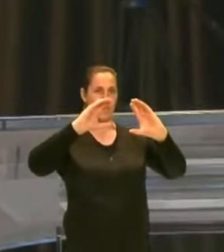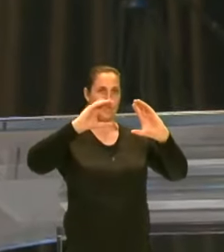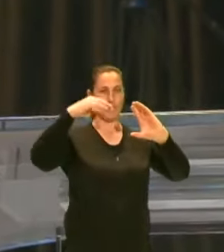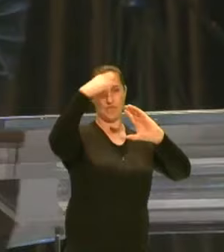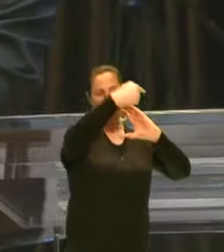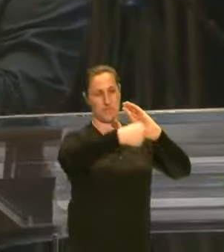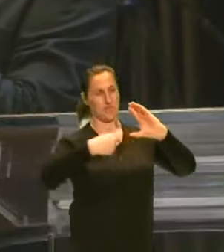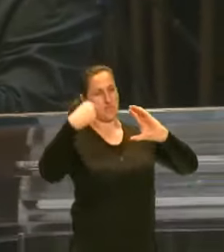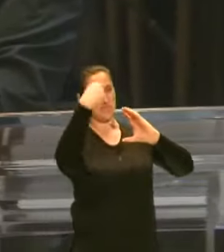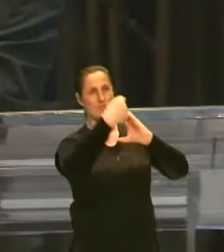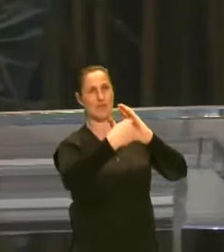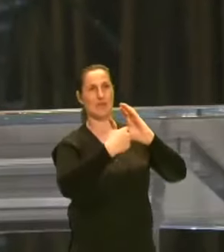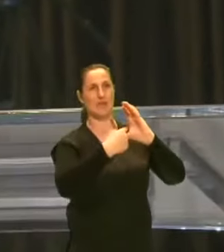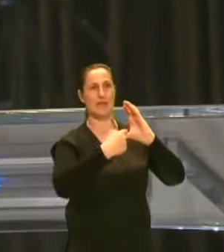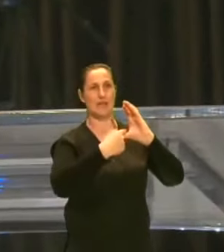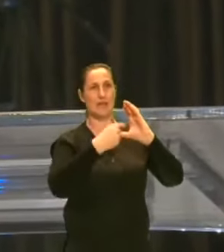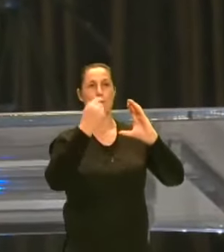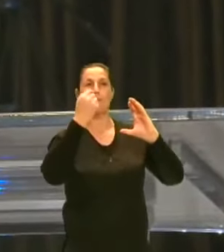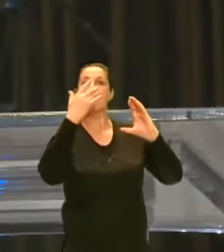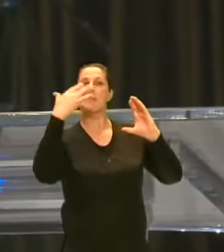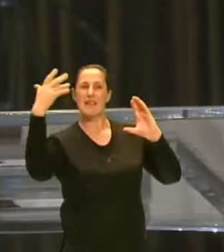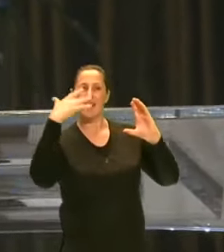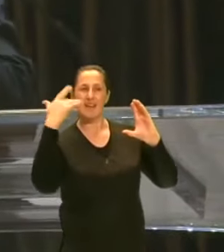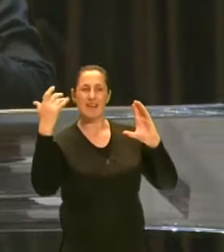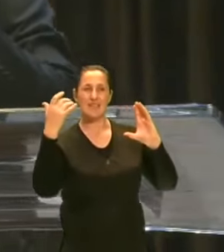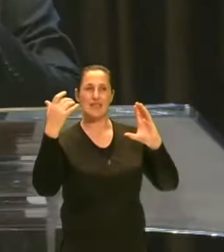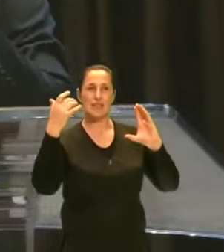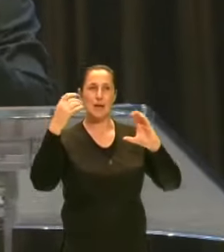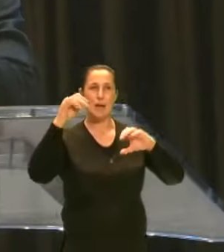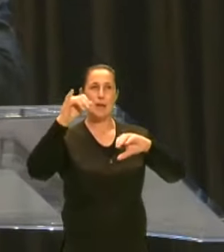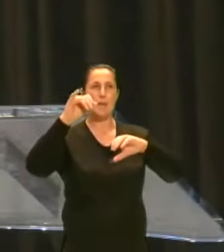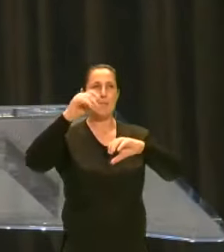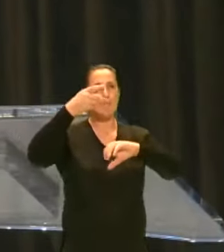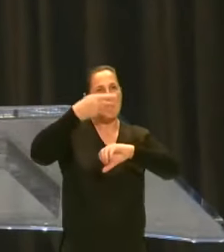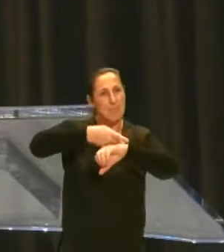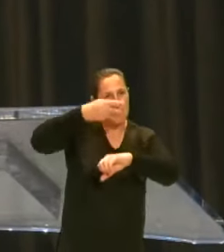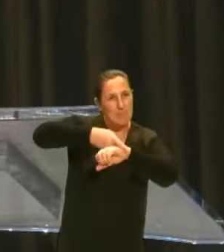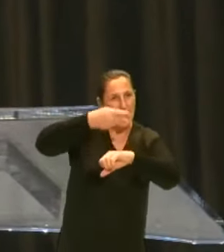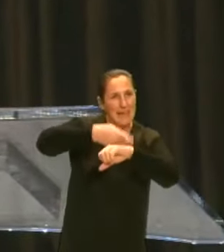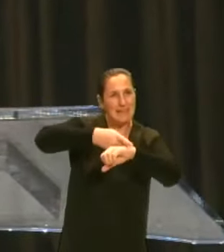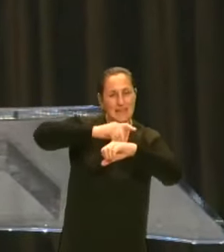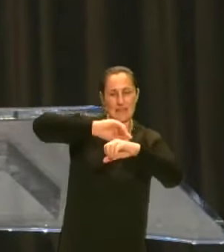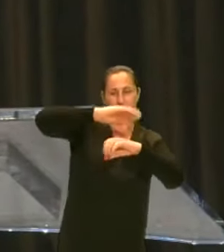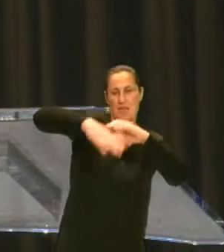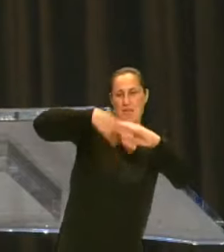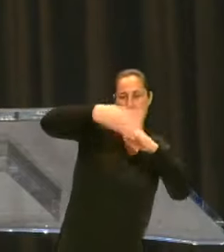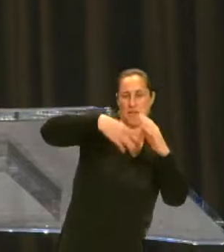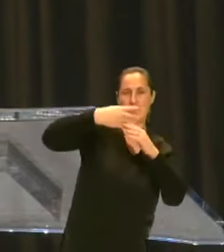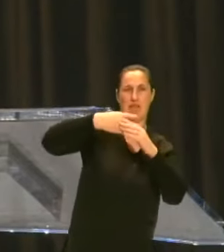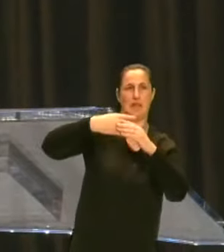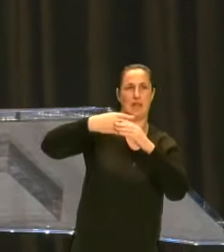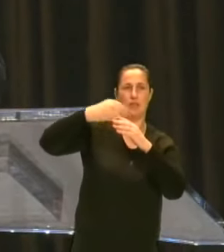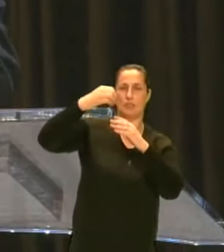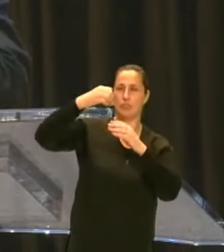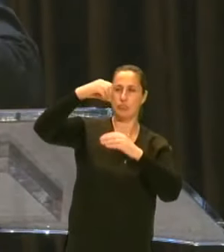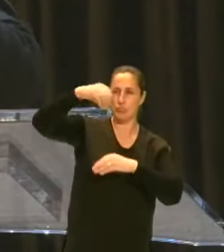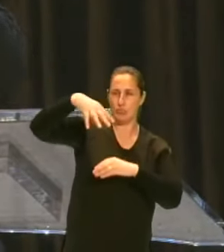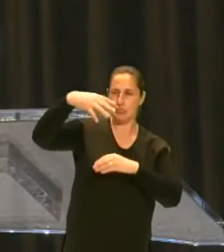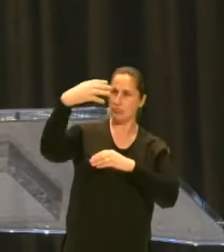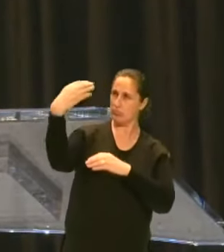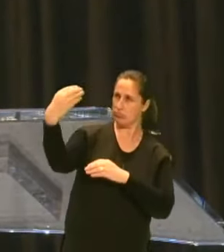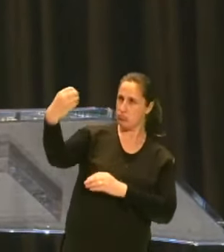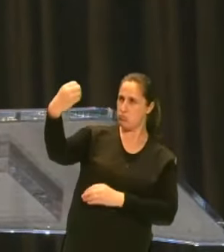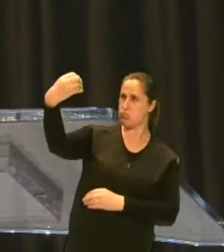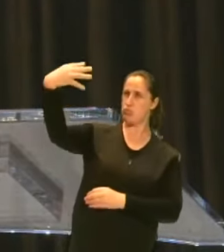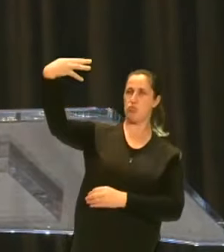laminado, esses negócios aí, de colocar no churrasco, lá esqueci o nome agora, de alumínio. Fiz ali um holofote, coloquei uma lâmpada grande, coloquei assim, que eu acho que a